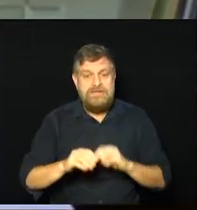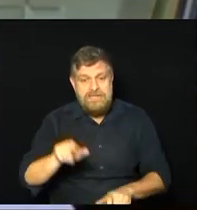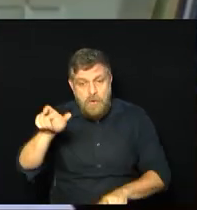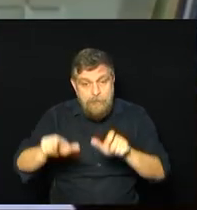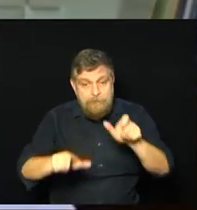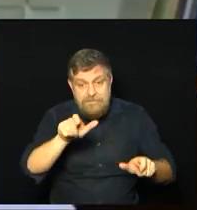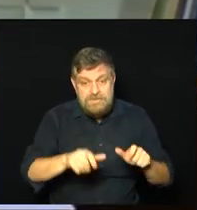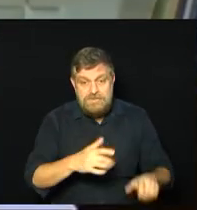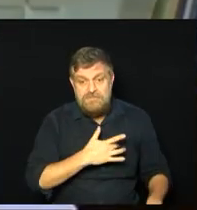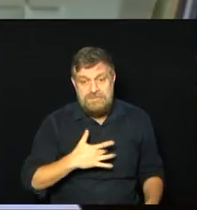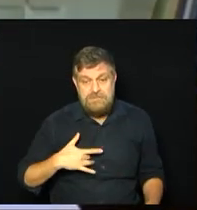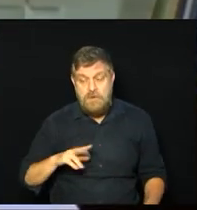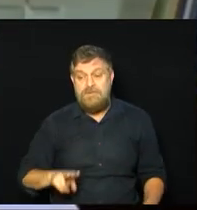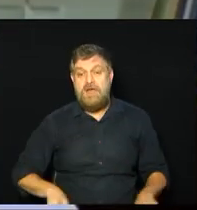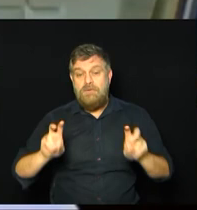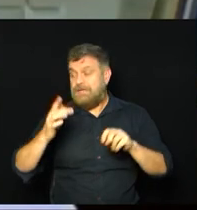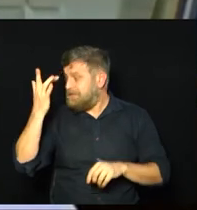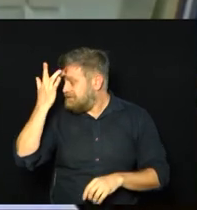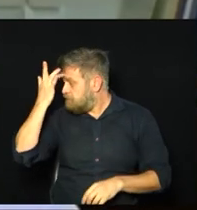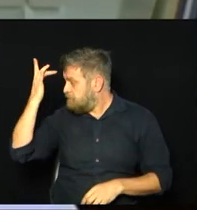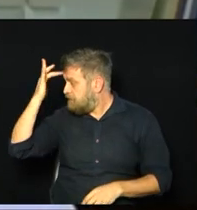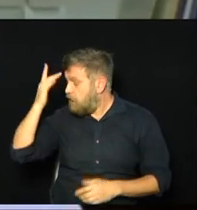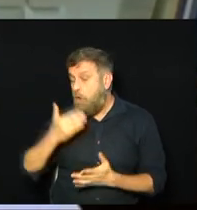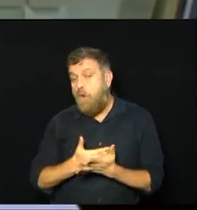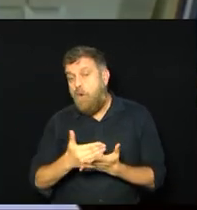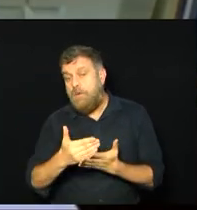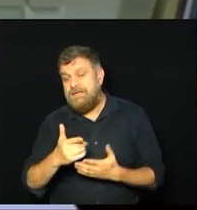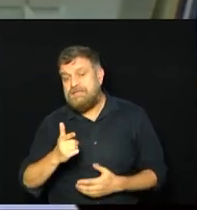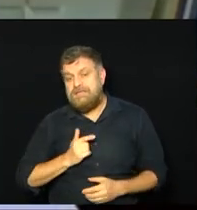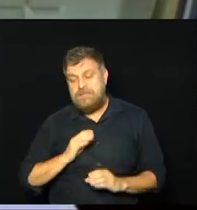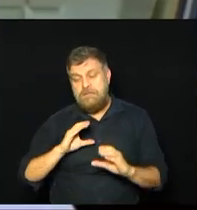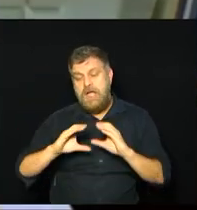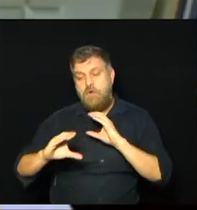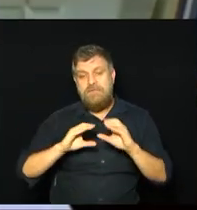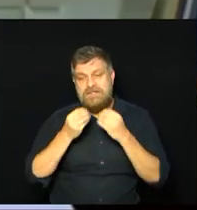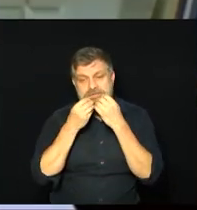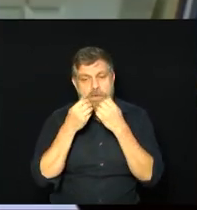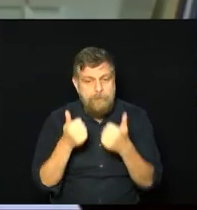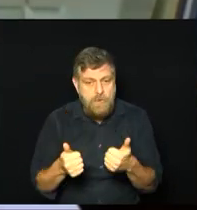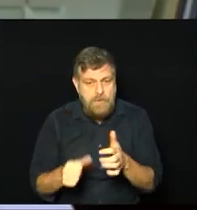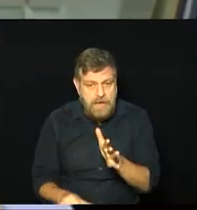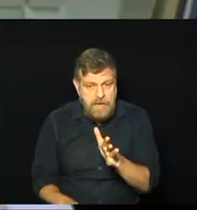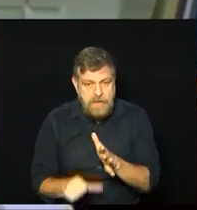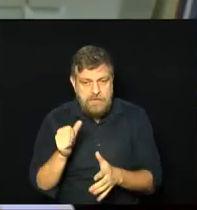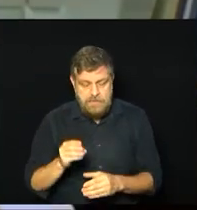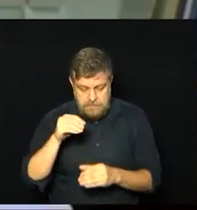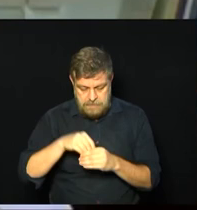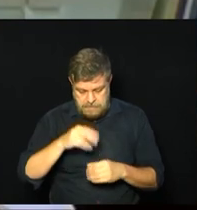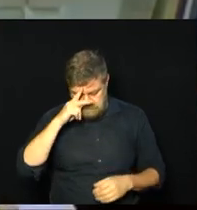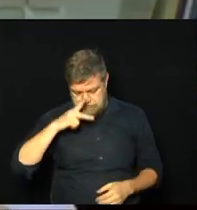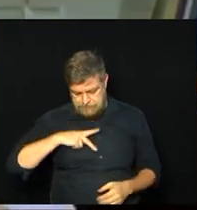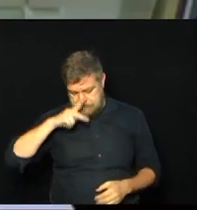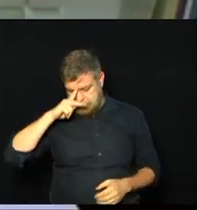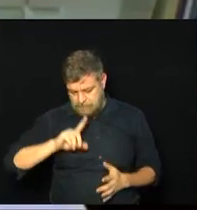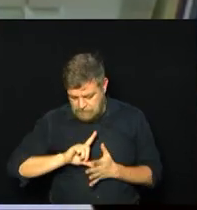tanto de saúde mental, e a saúde mental, ela começa numa boa comunicação, primeiro interna, de você com você mesmo,